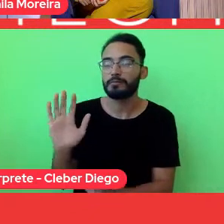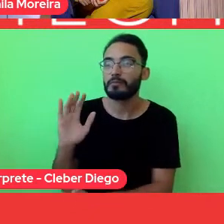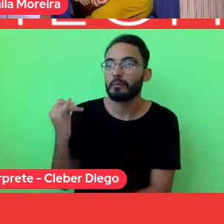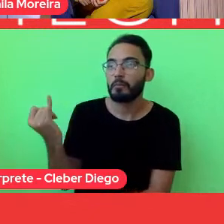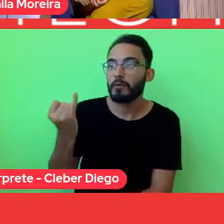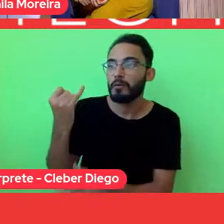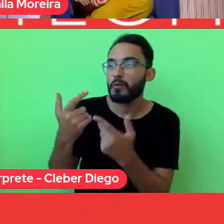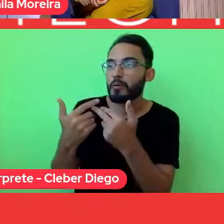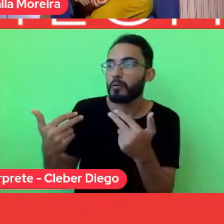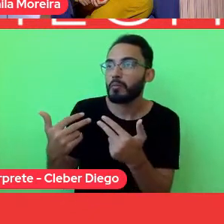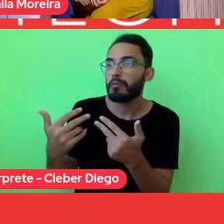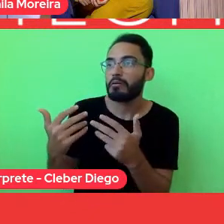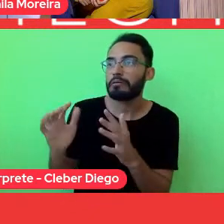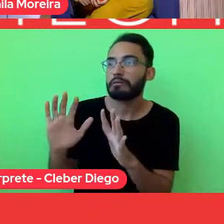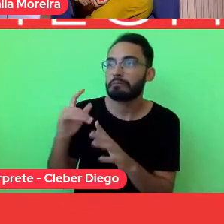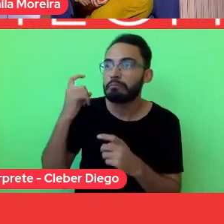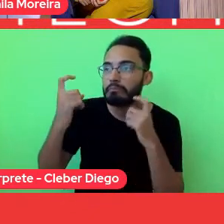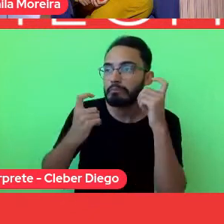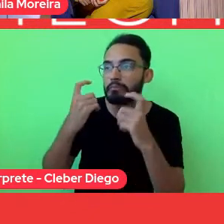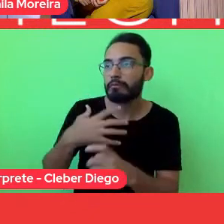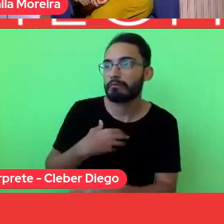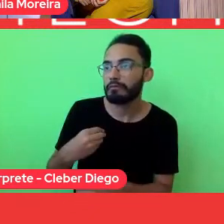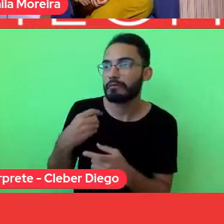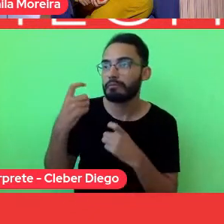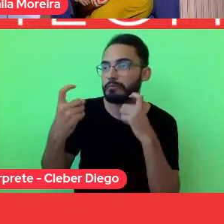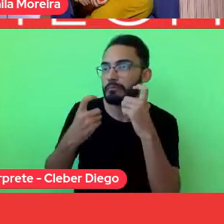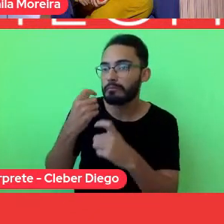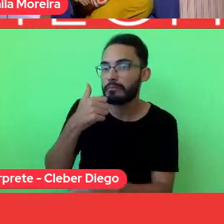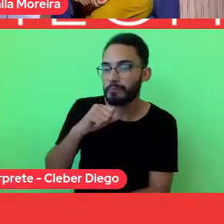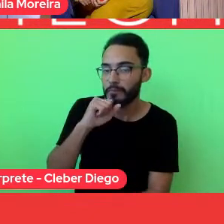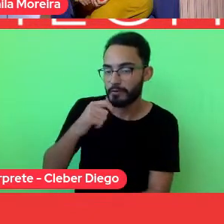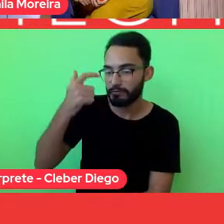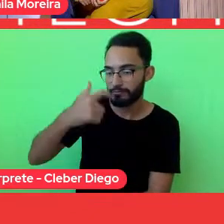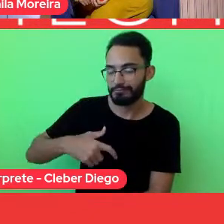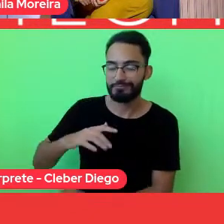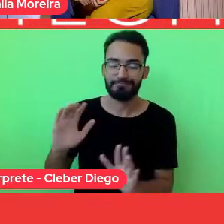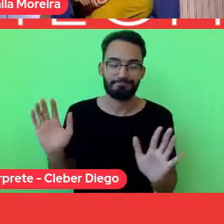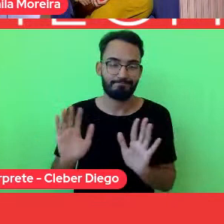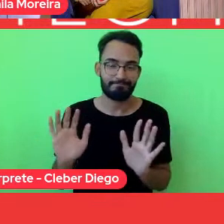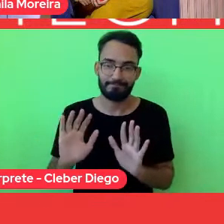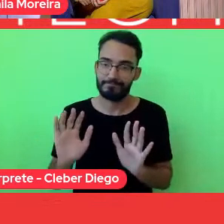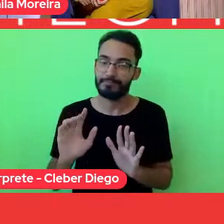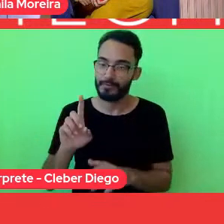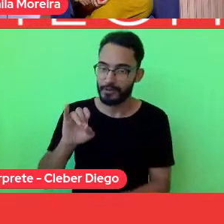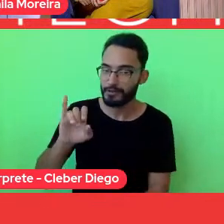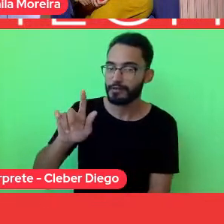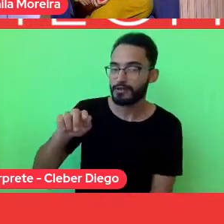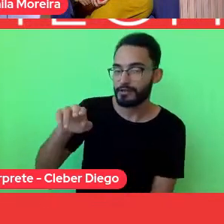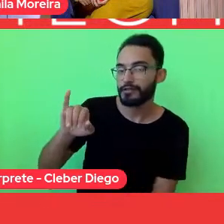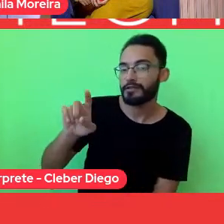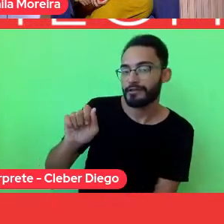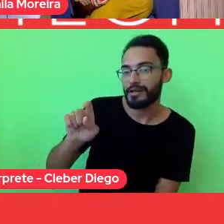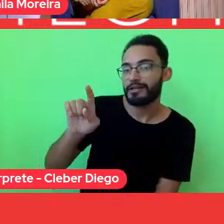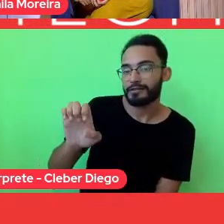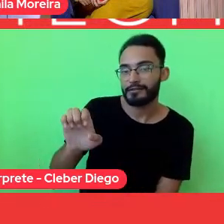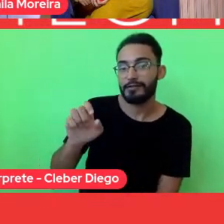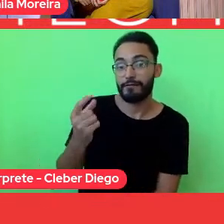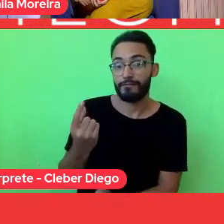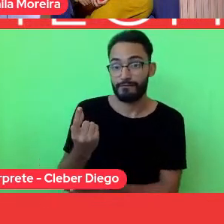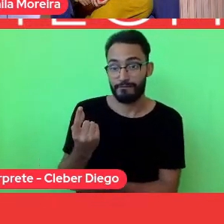criando pessoas para a nossa sociedade ela ser cada vez melhor. Então, a dignidade também passa, além da dignidade